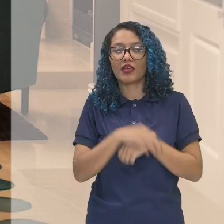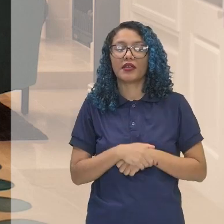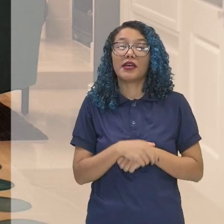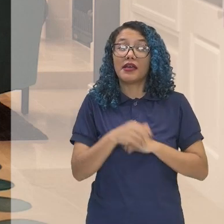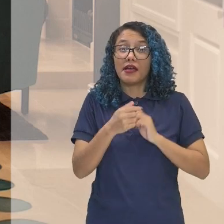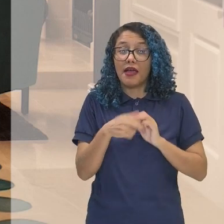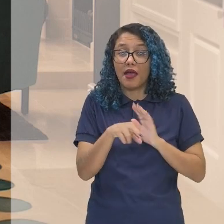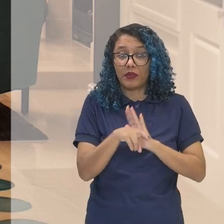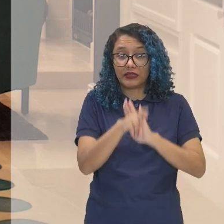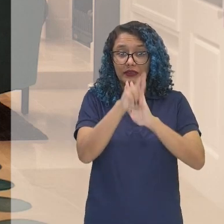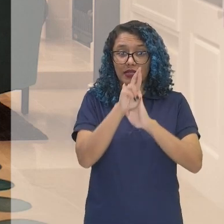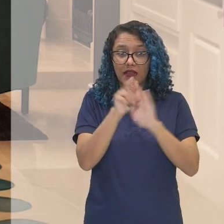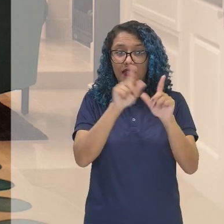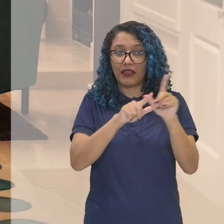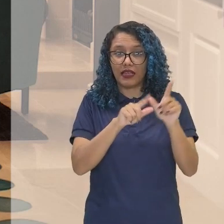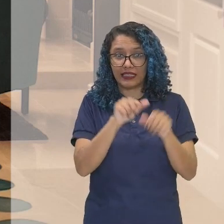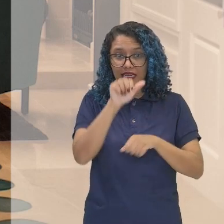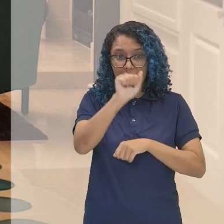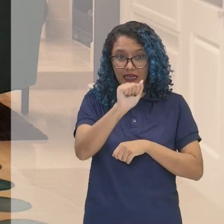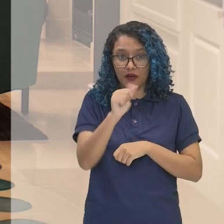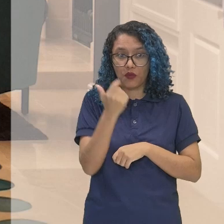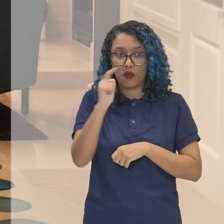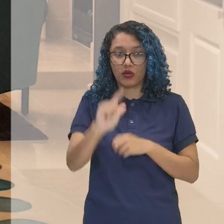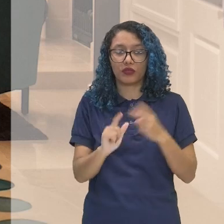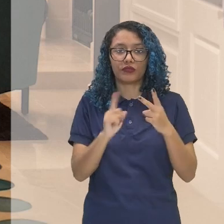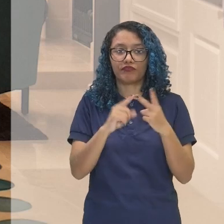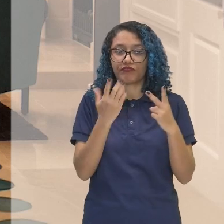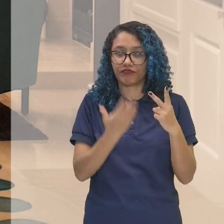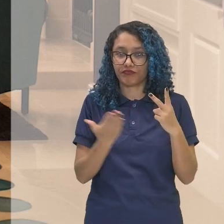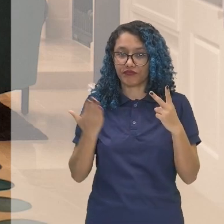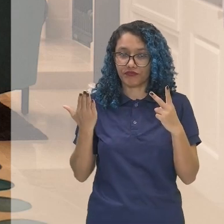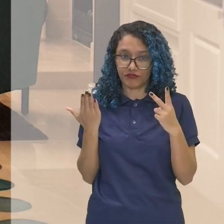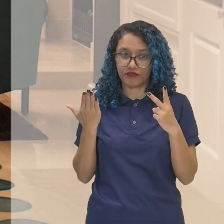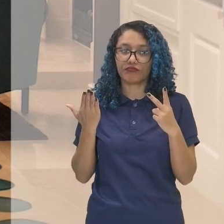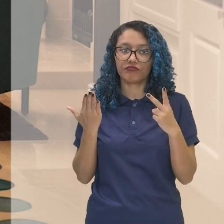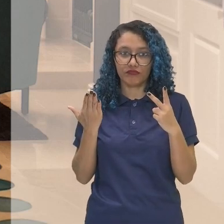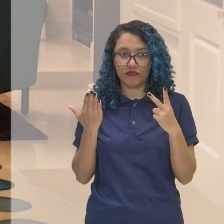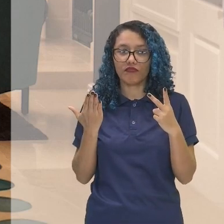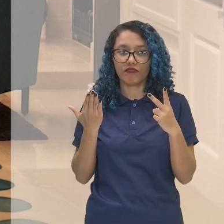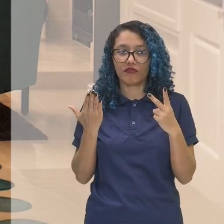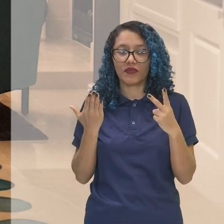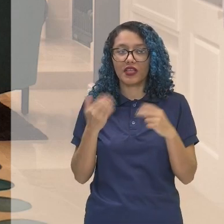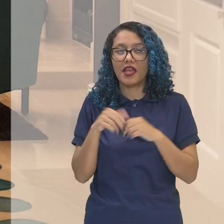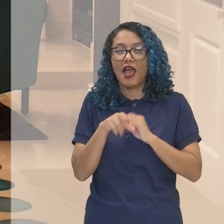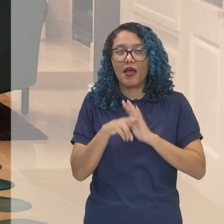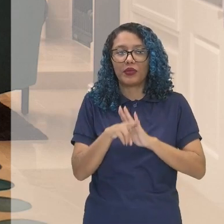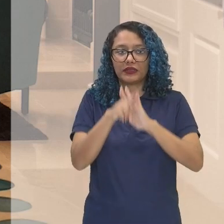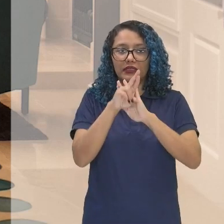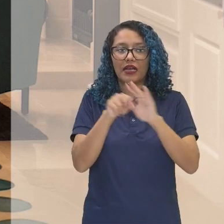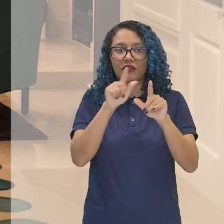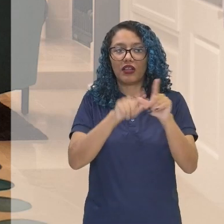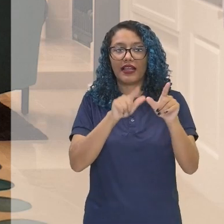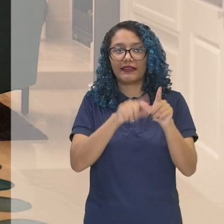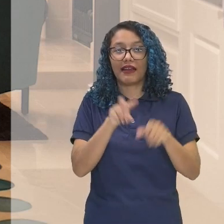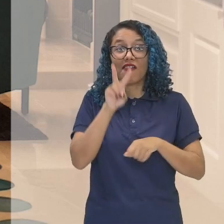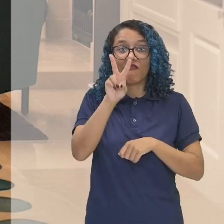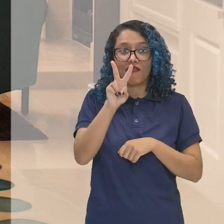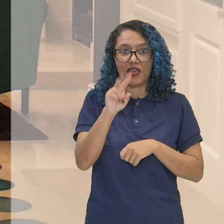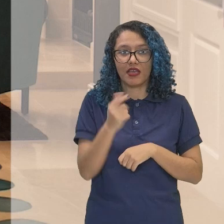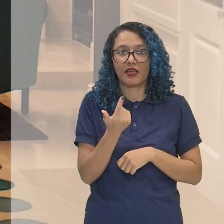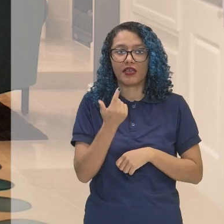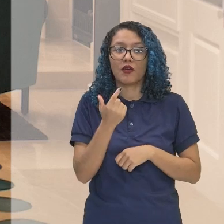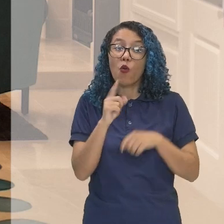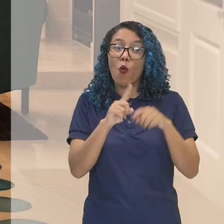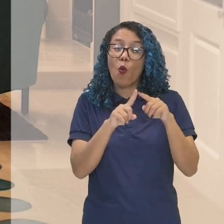aparelho é o amperímetro. A tensão elétrica, a sua unidade é o volt, e o aparelho é o